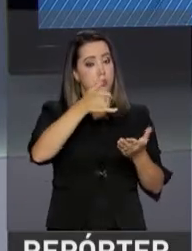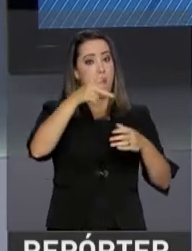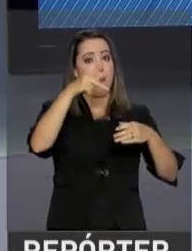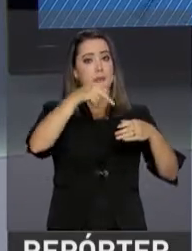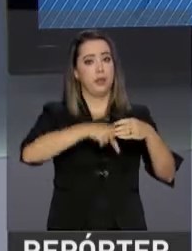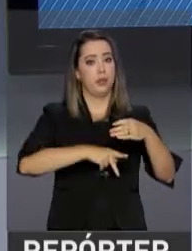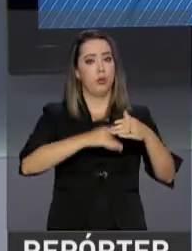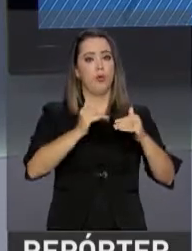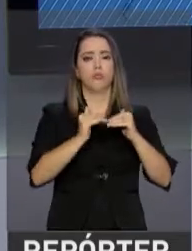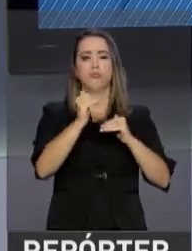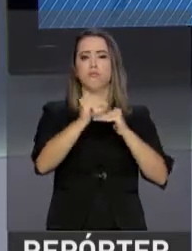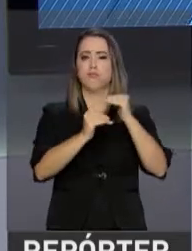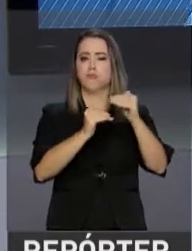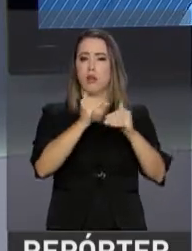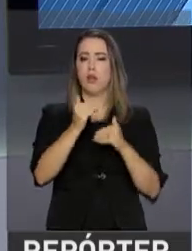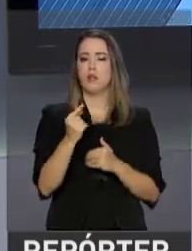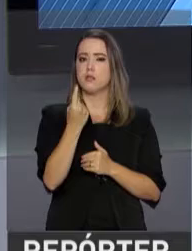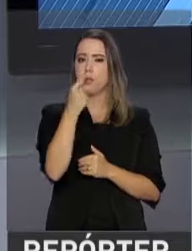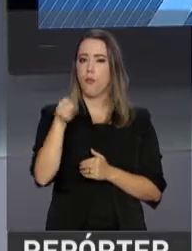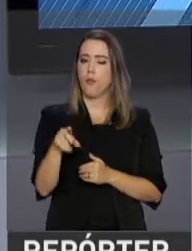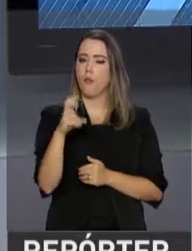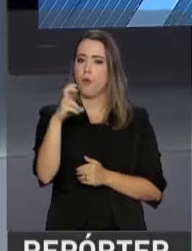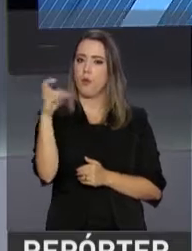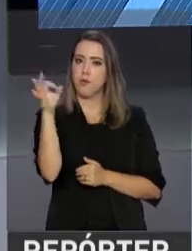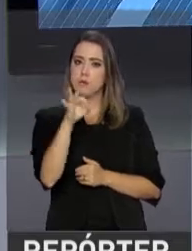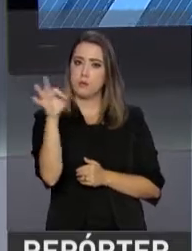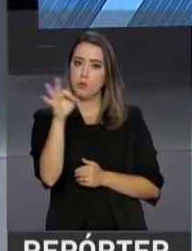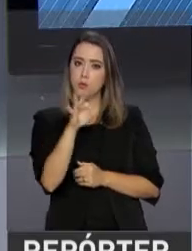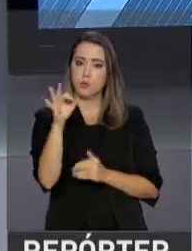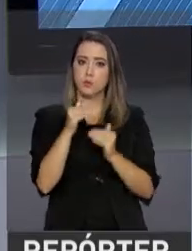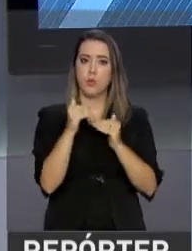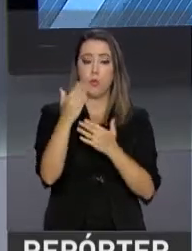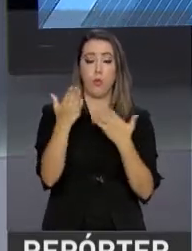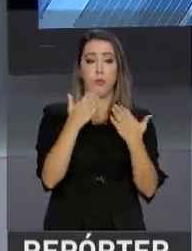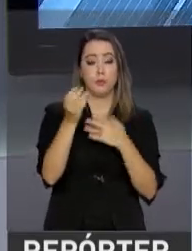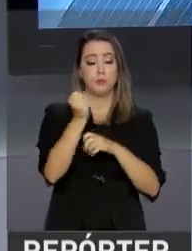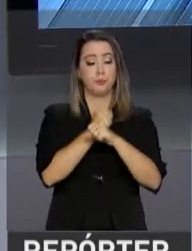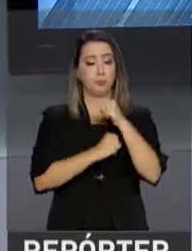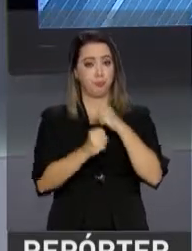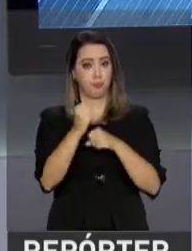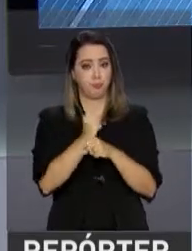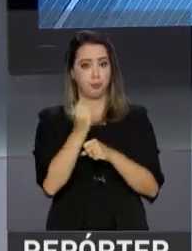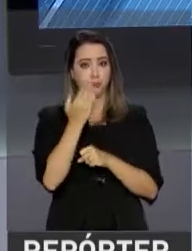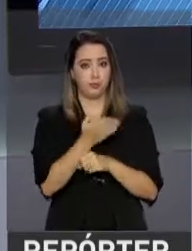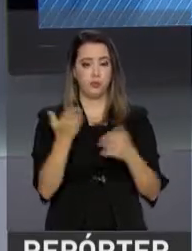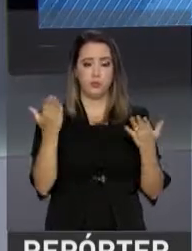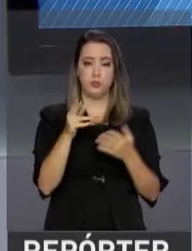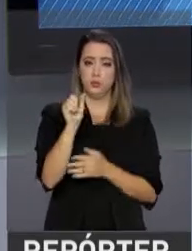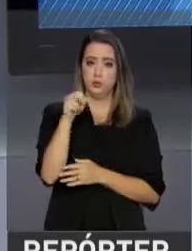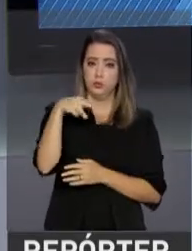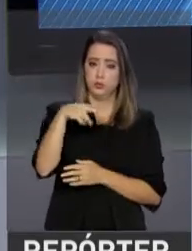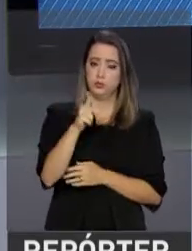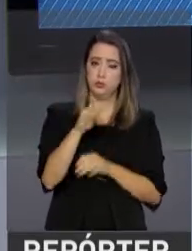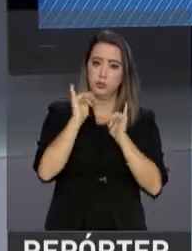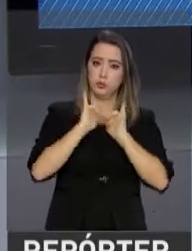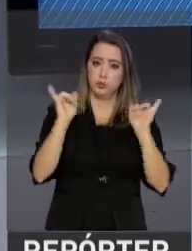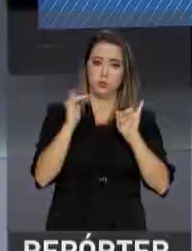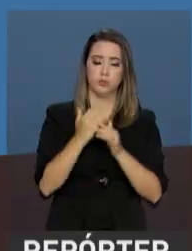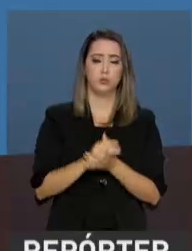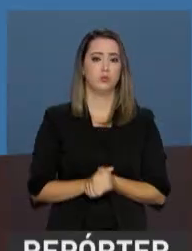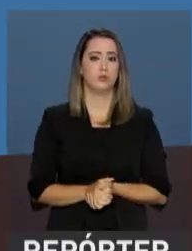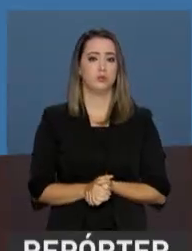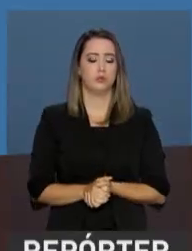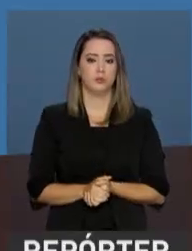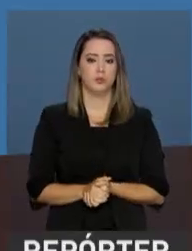cento de outubro a novembro do ano passado os dados foram divulgados hoje pela agência nacional do petróleo a np